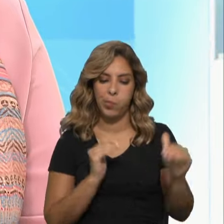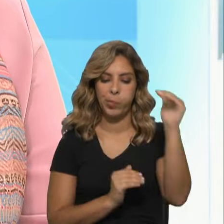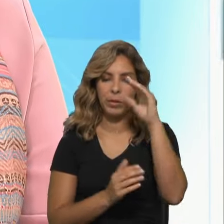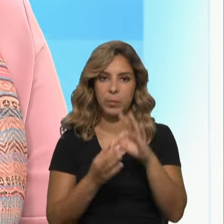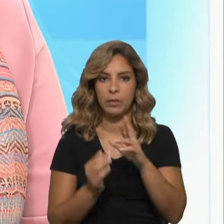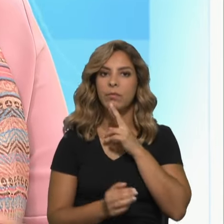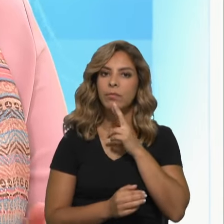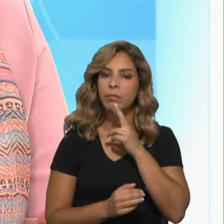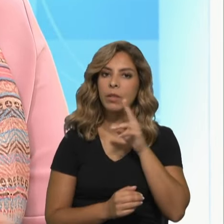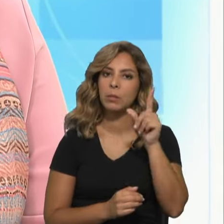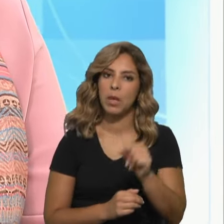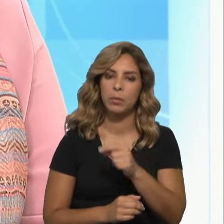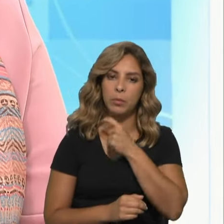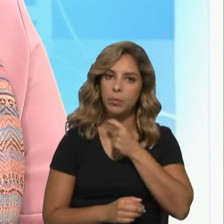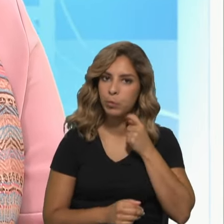Fátima,